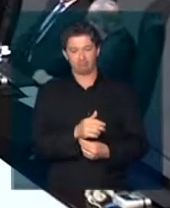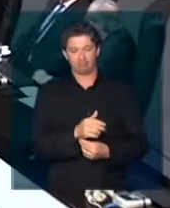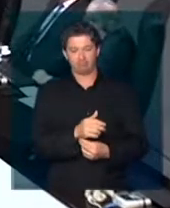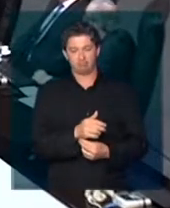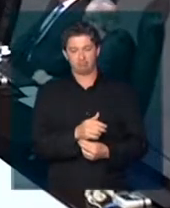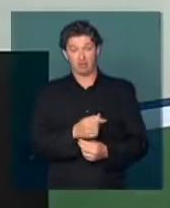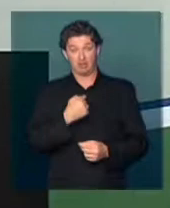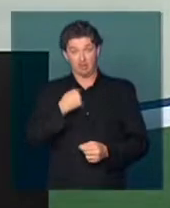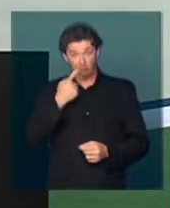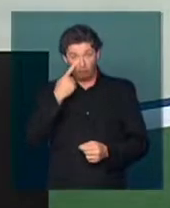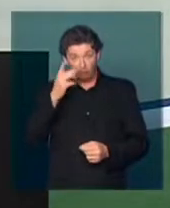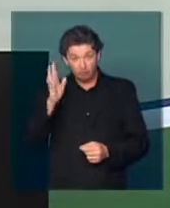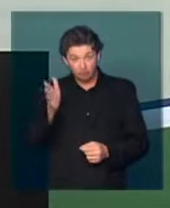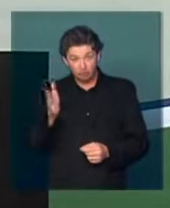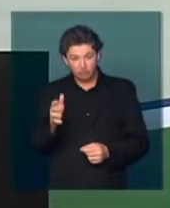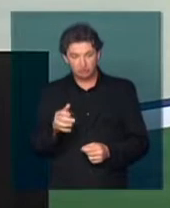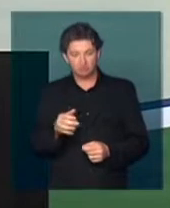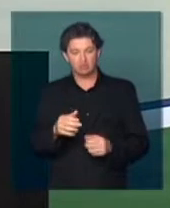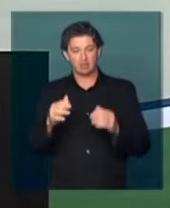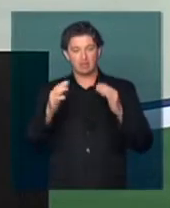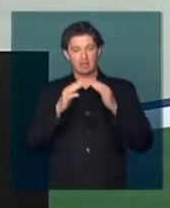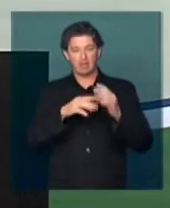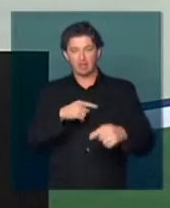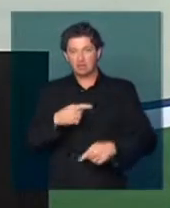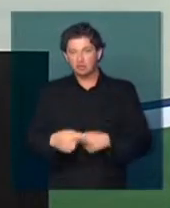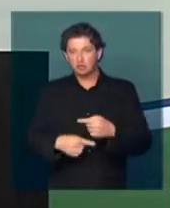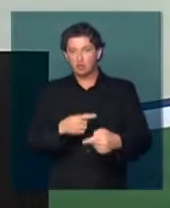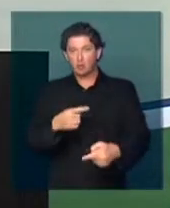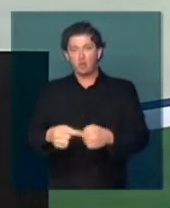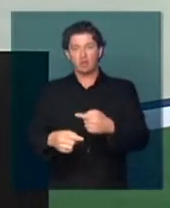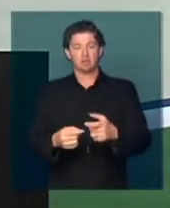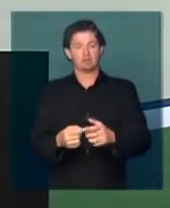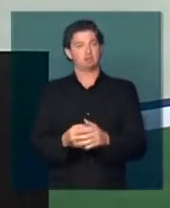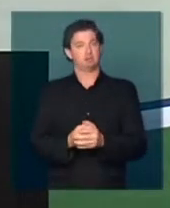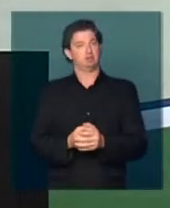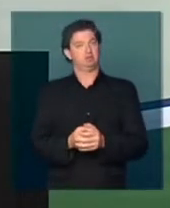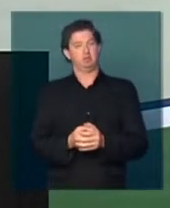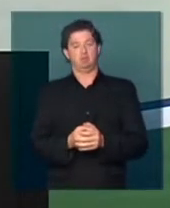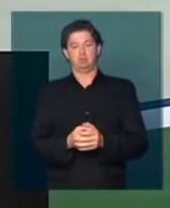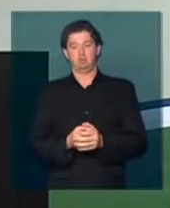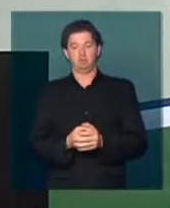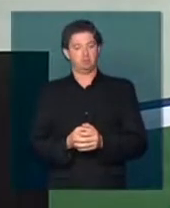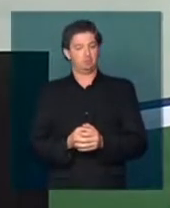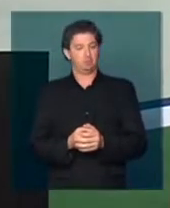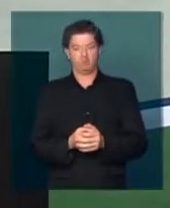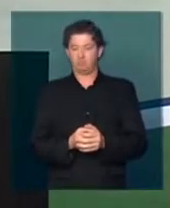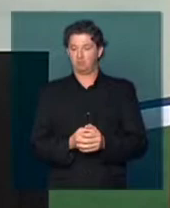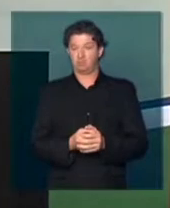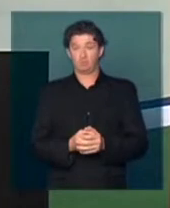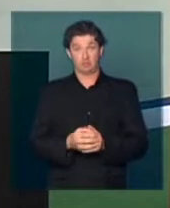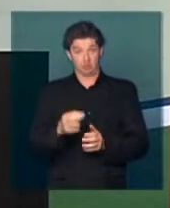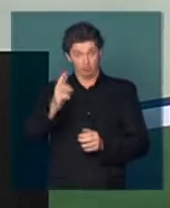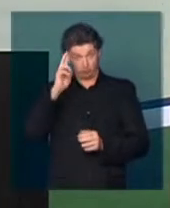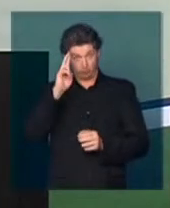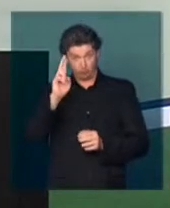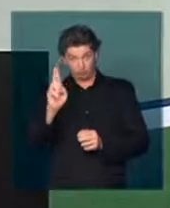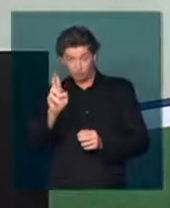Que eu já vi casa de enrolação, embromação, mas E Vossa Excelência